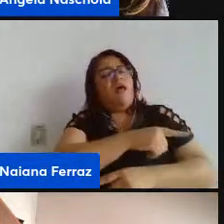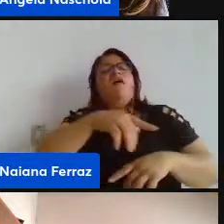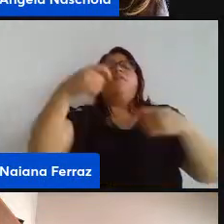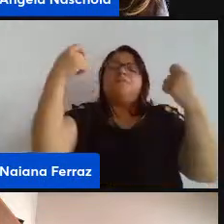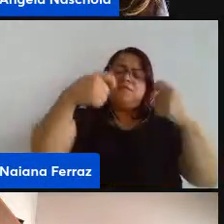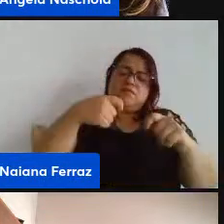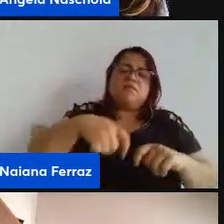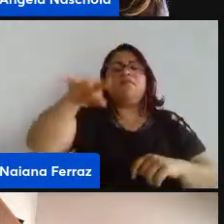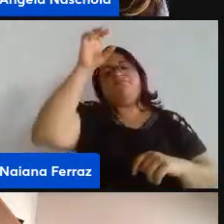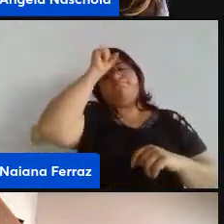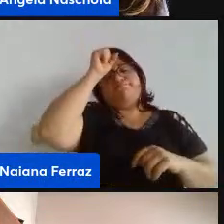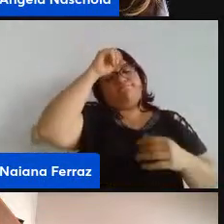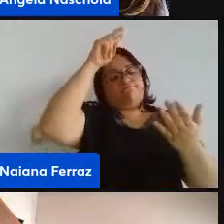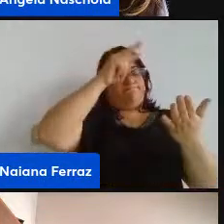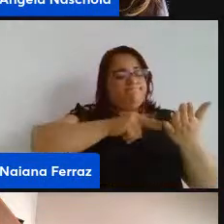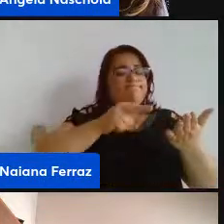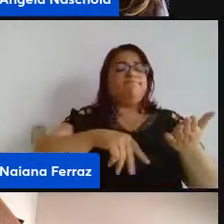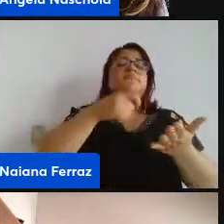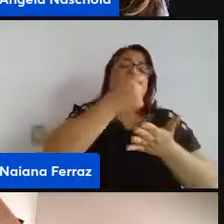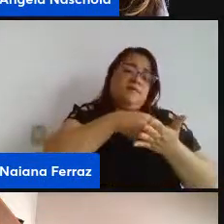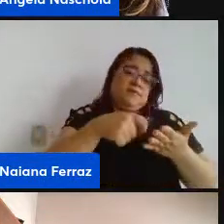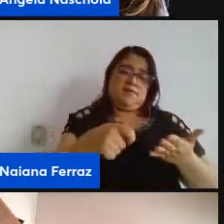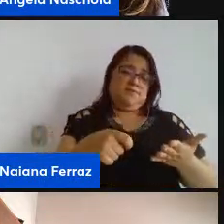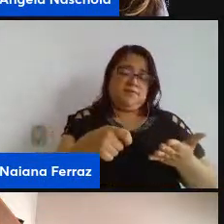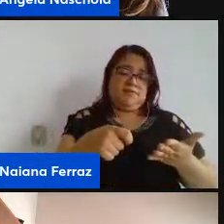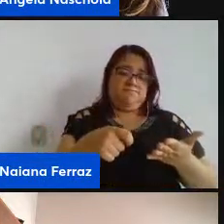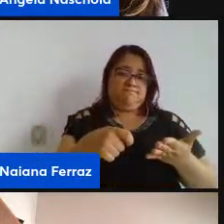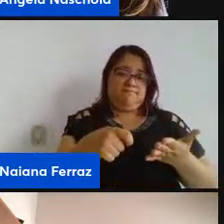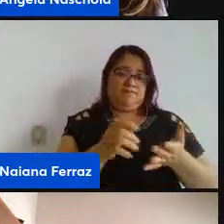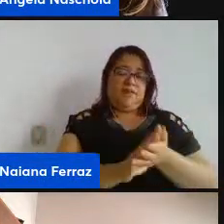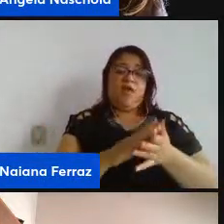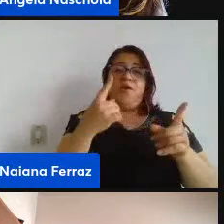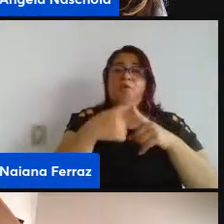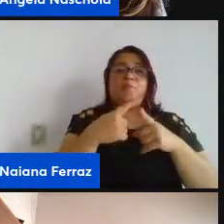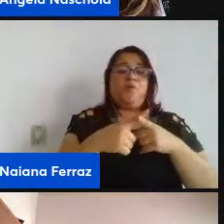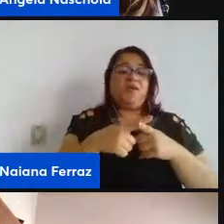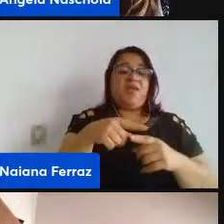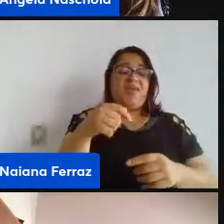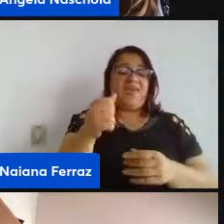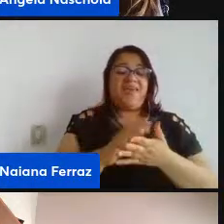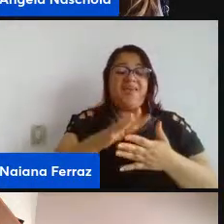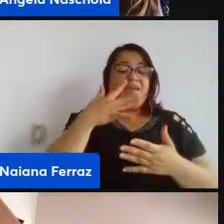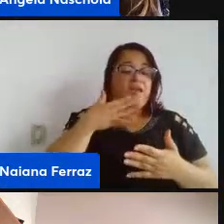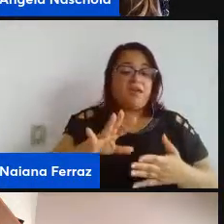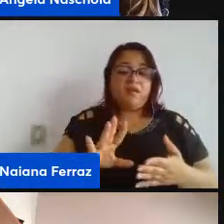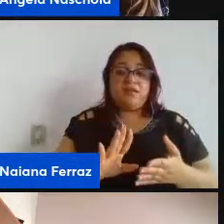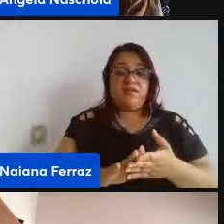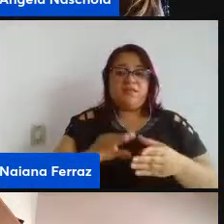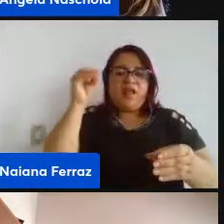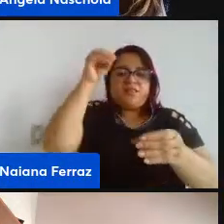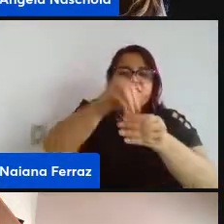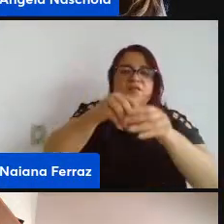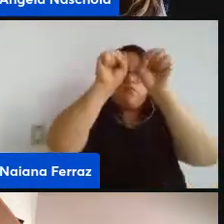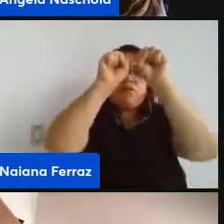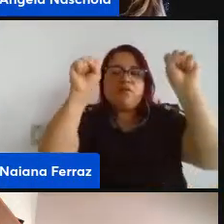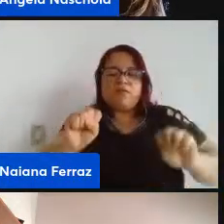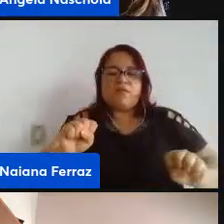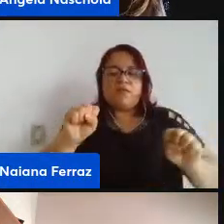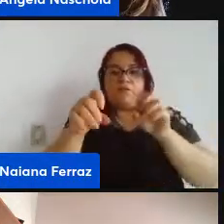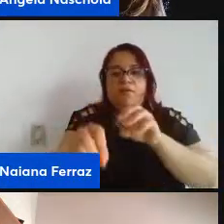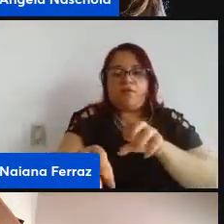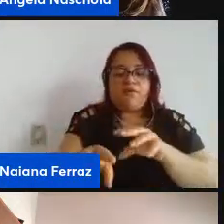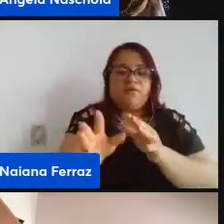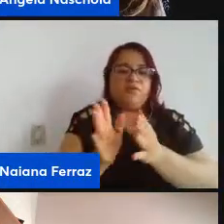escrever, porque ele não se insere no sistema educacional se não aprendeu a ler e escrever. Então,